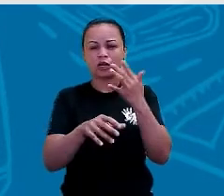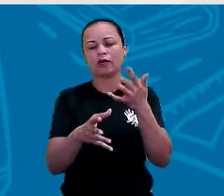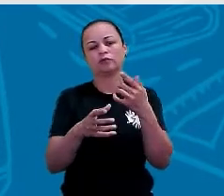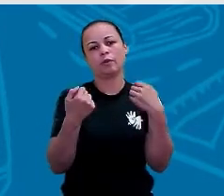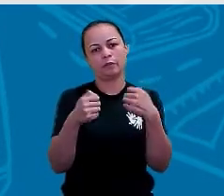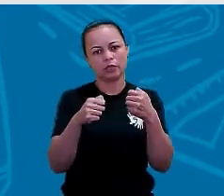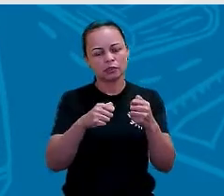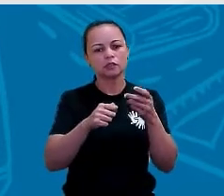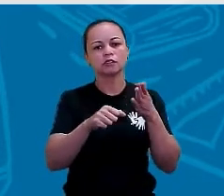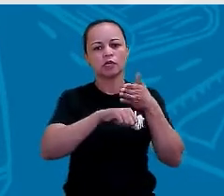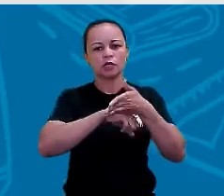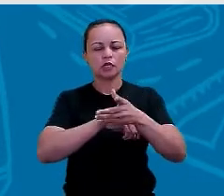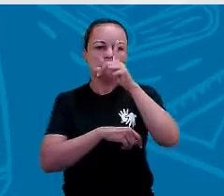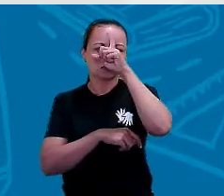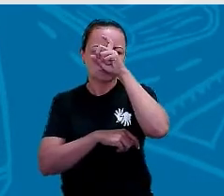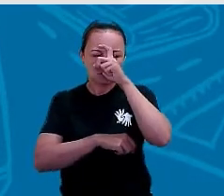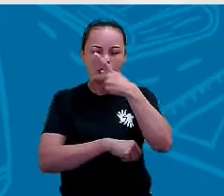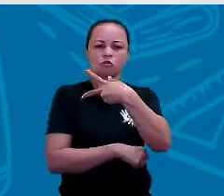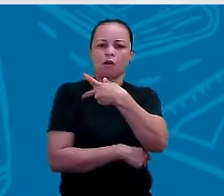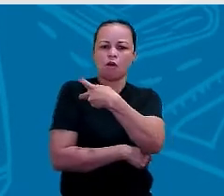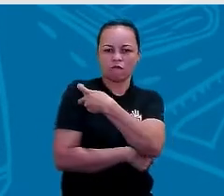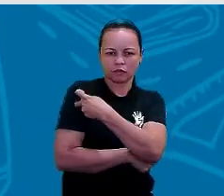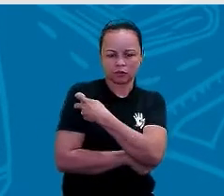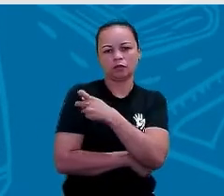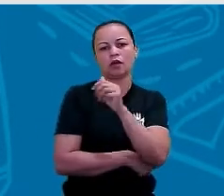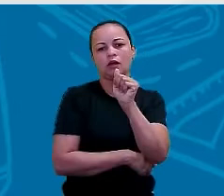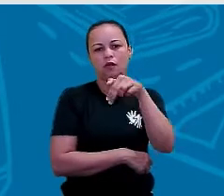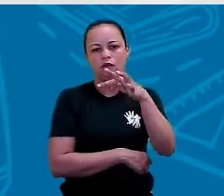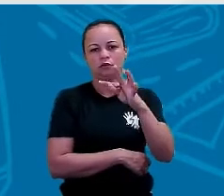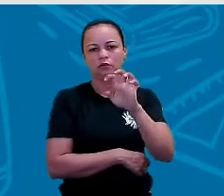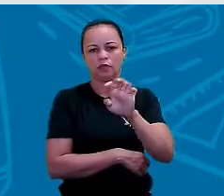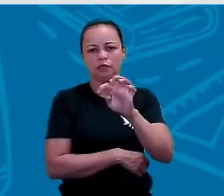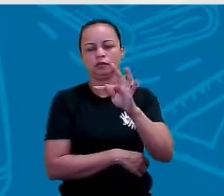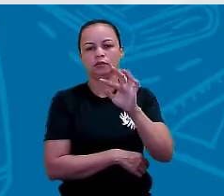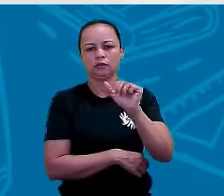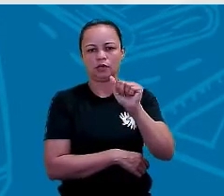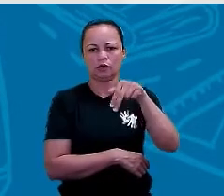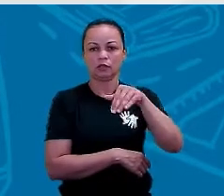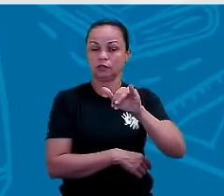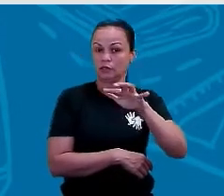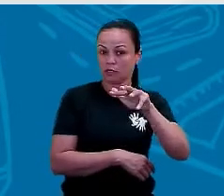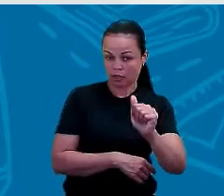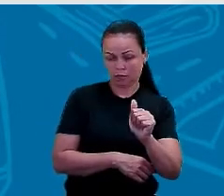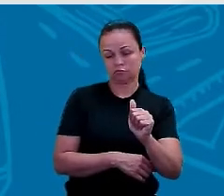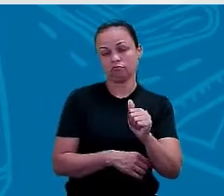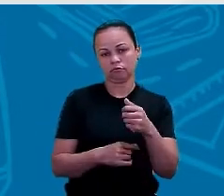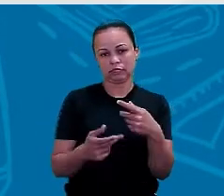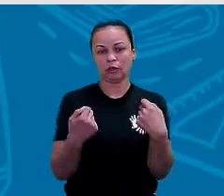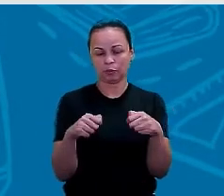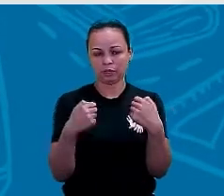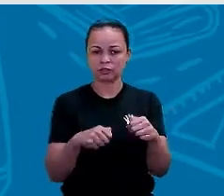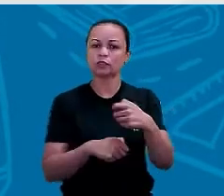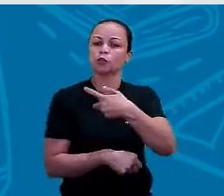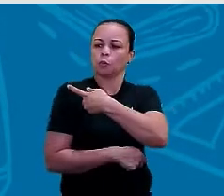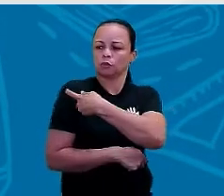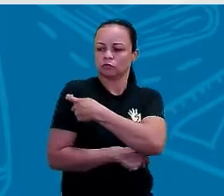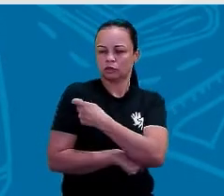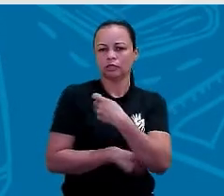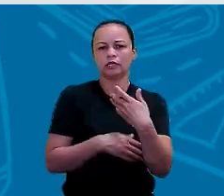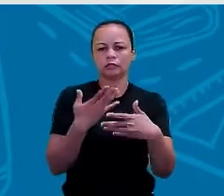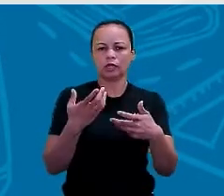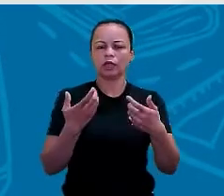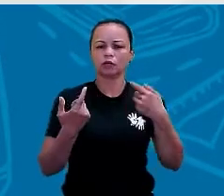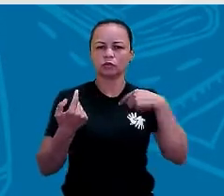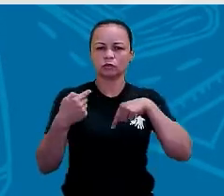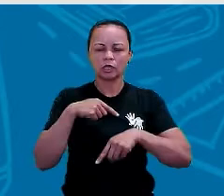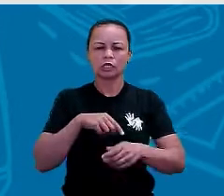uma injeção antitetânica, né? Caso você não tenha tomado essa injeção, que tem uma duração no nosso organismo